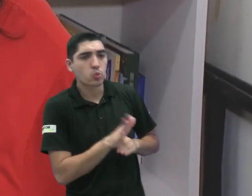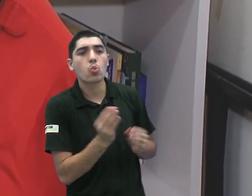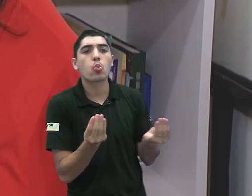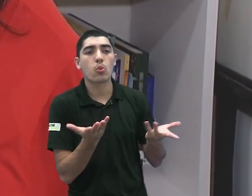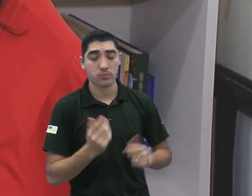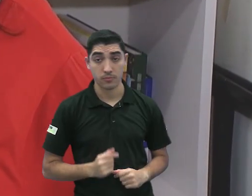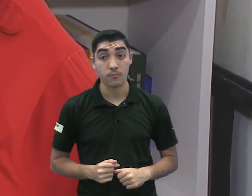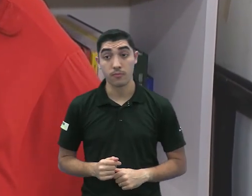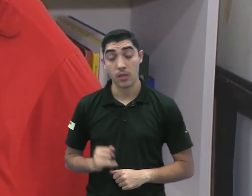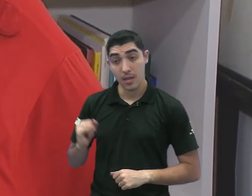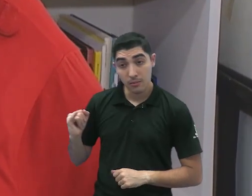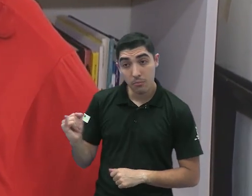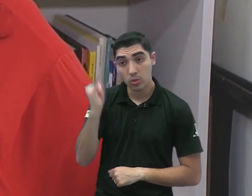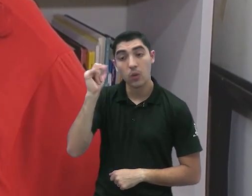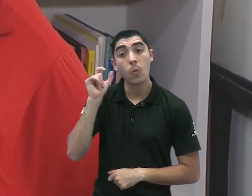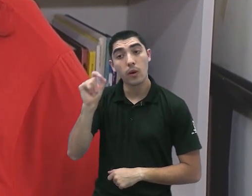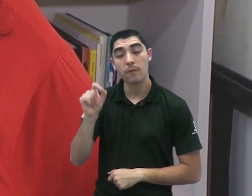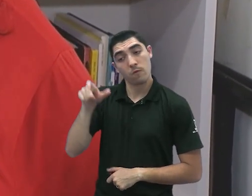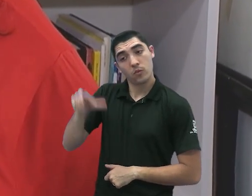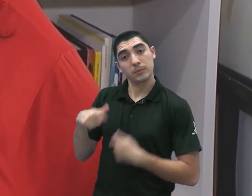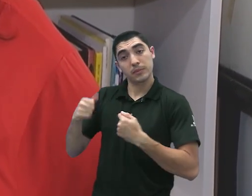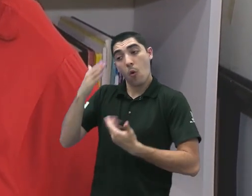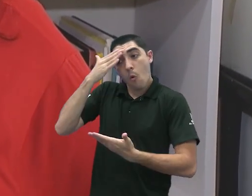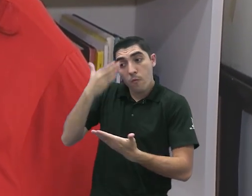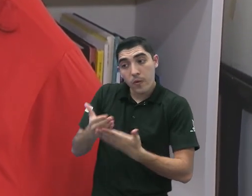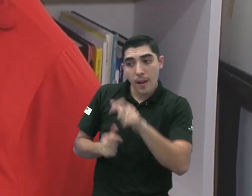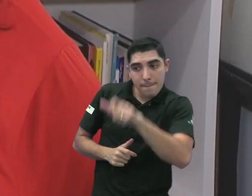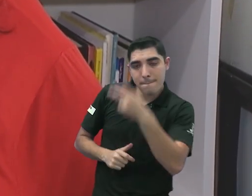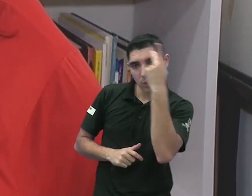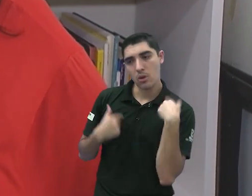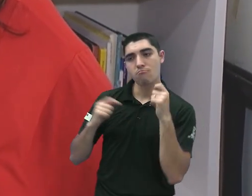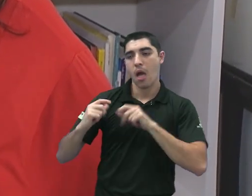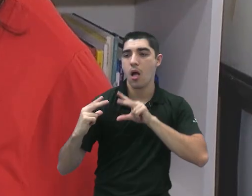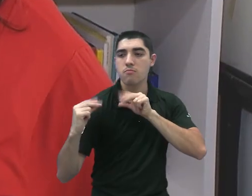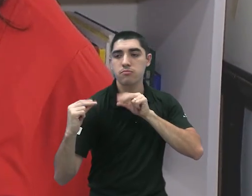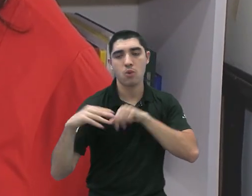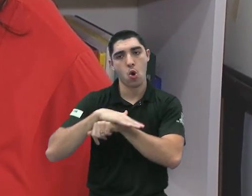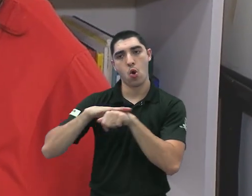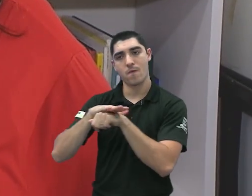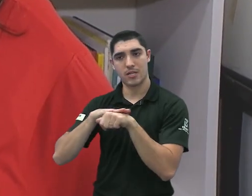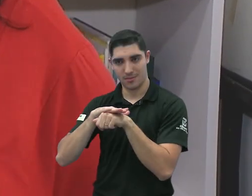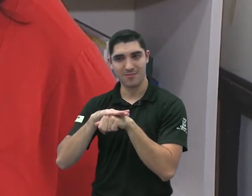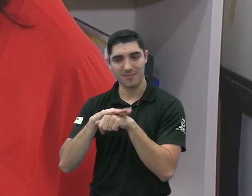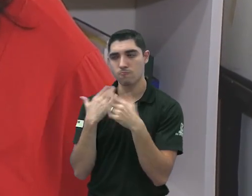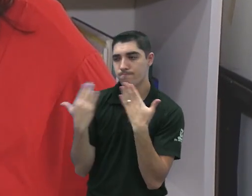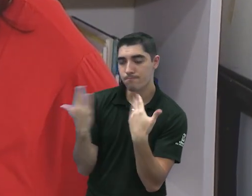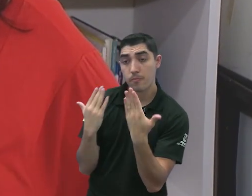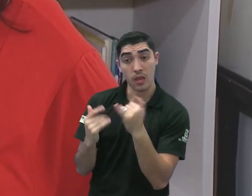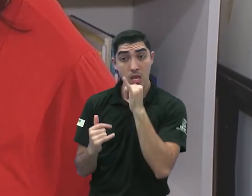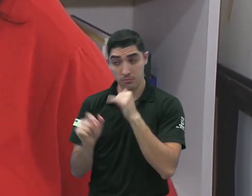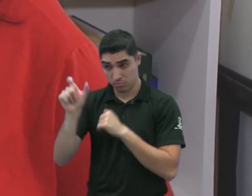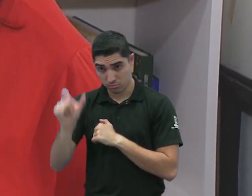É importante ter alguém que você possa confiar, que você possa conversar, né? Quem for